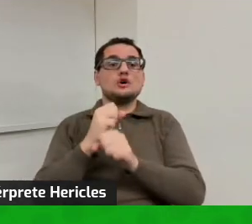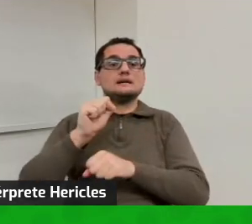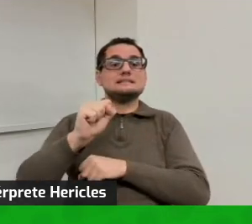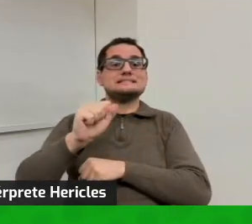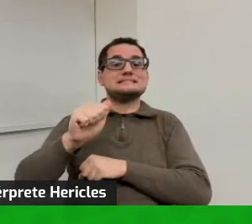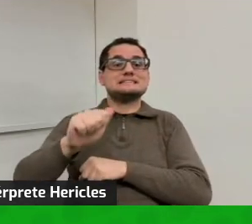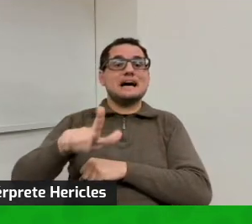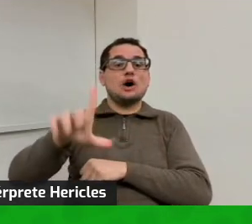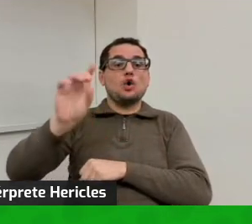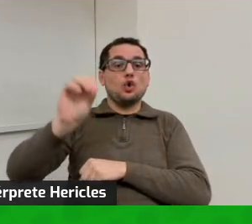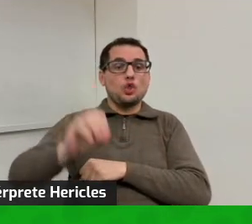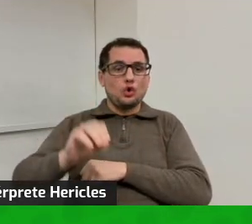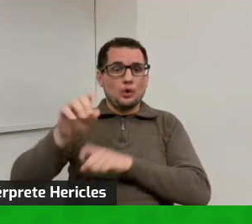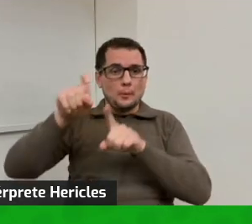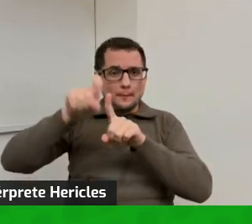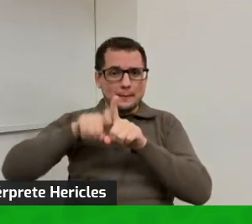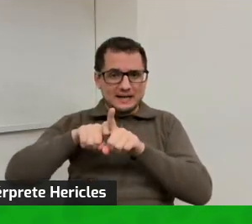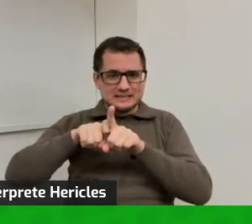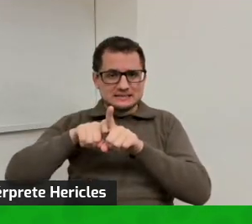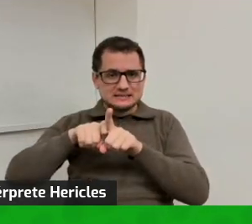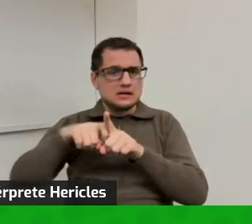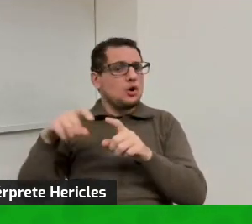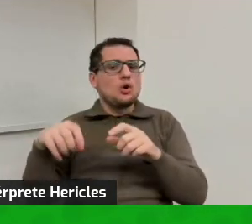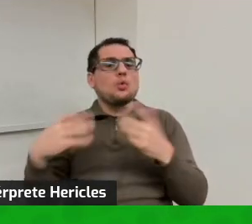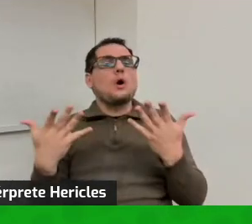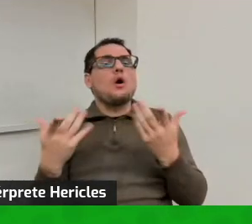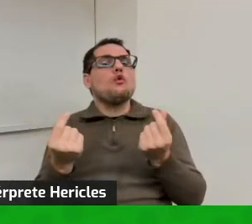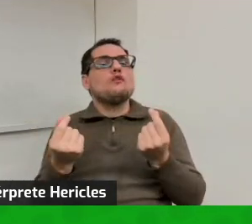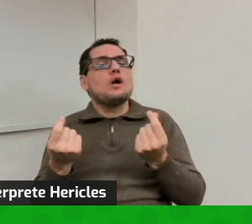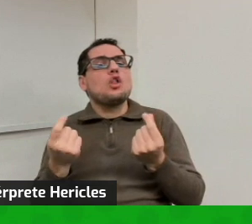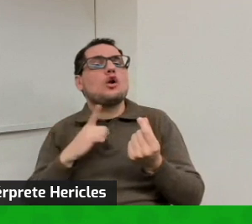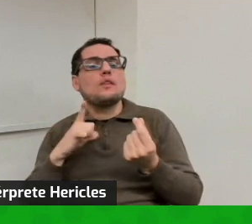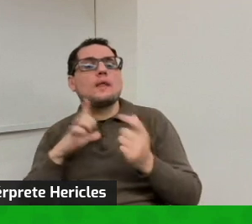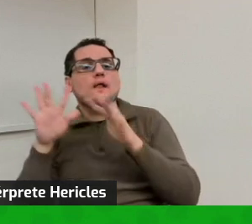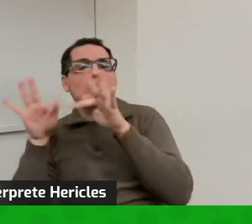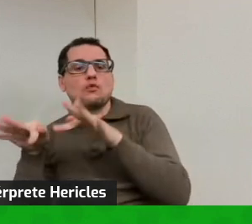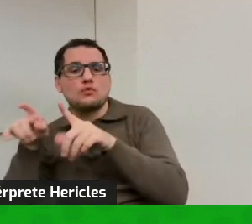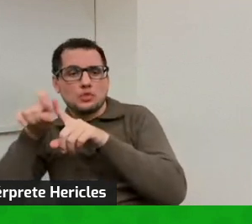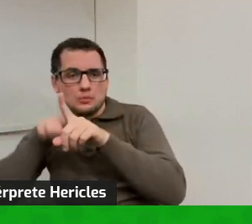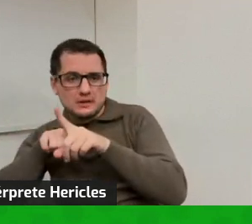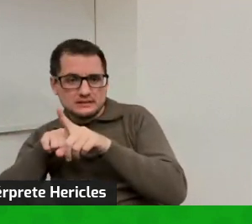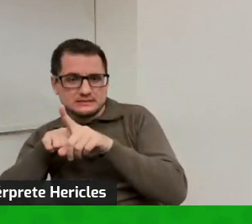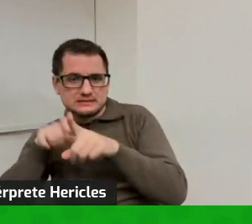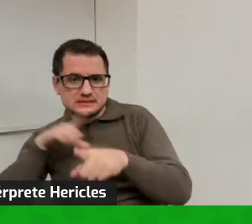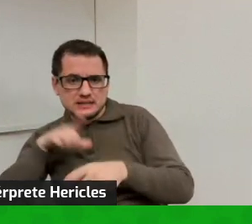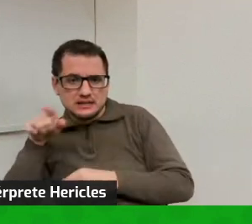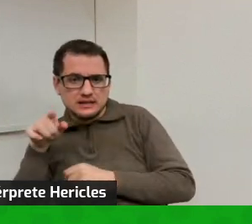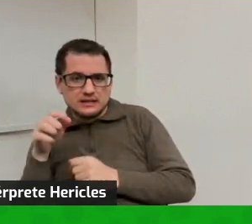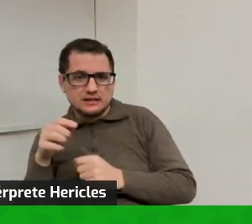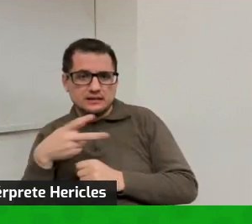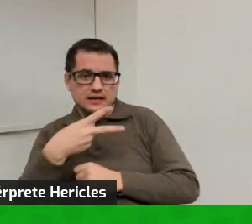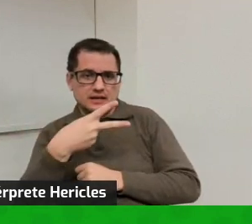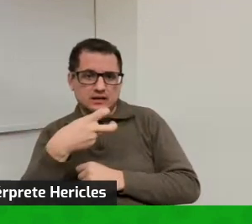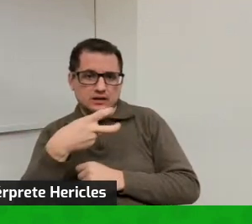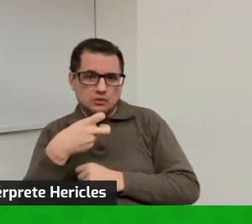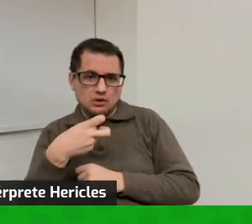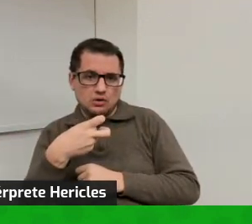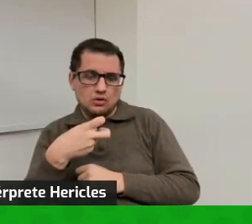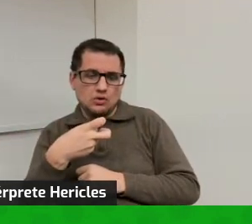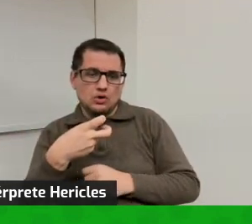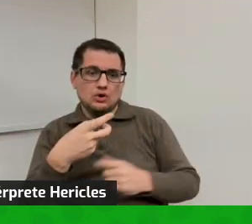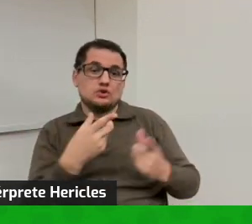embaixo mesmo, como saldo. E o nosso saldo, basicamente, é igual quanto a gente